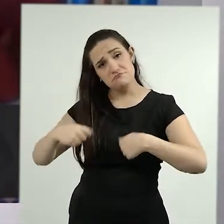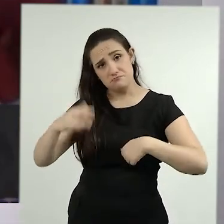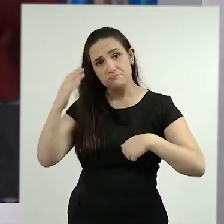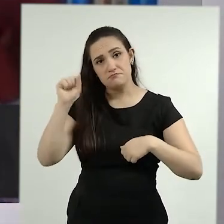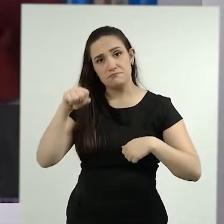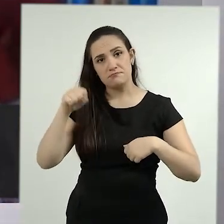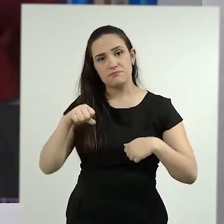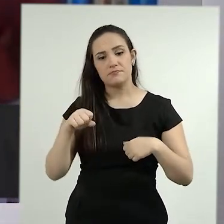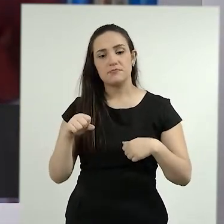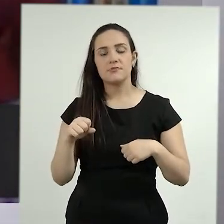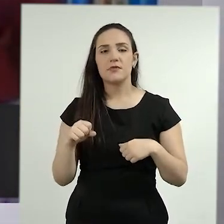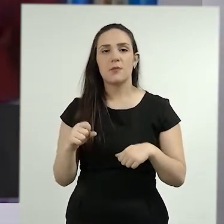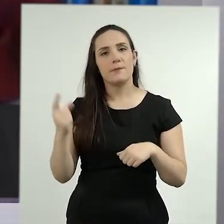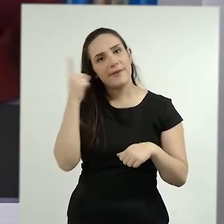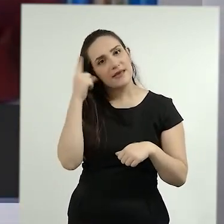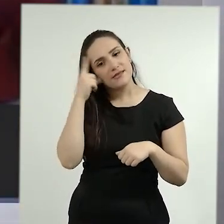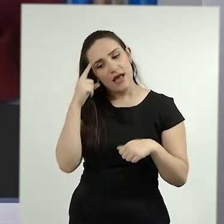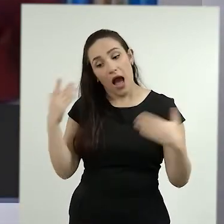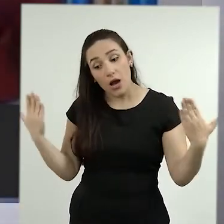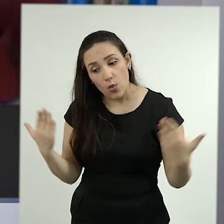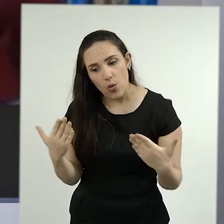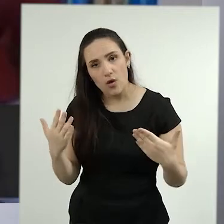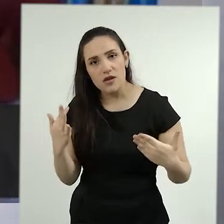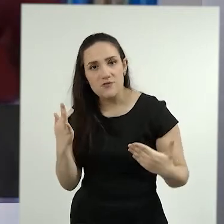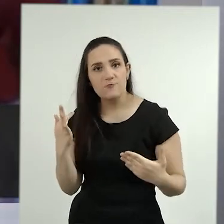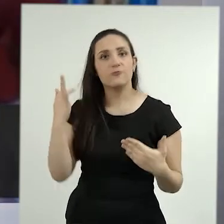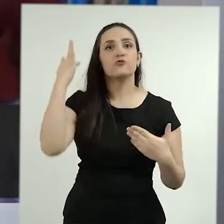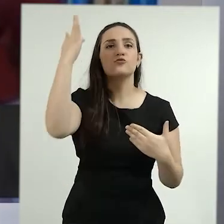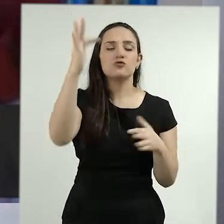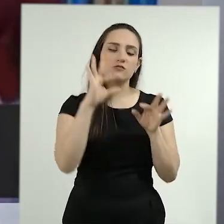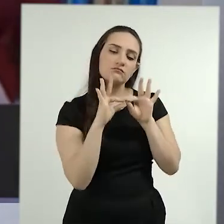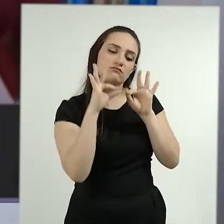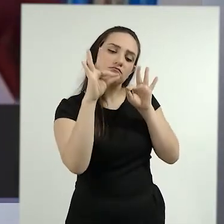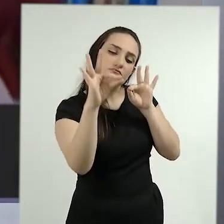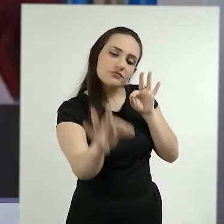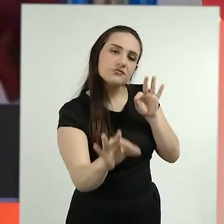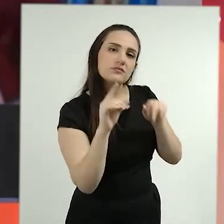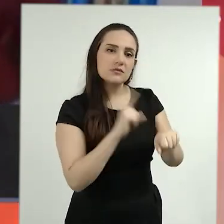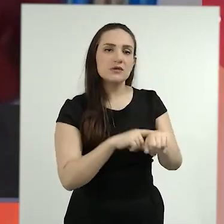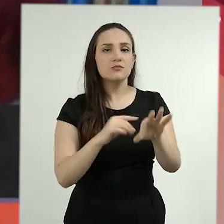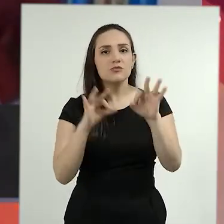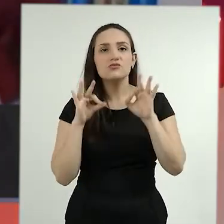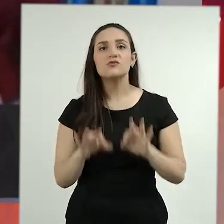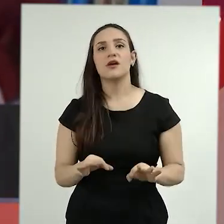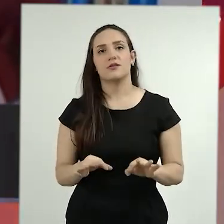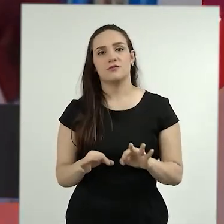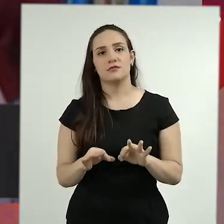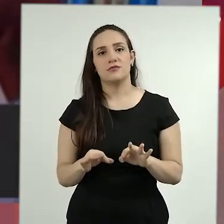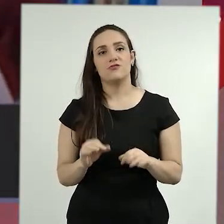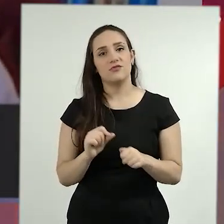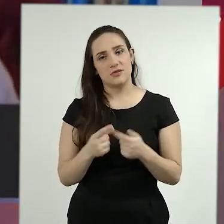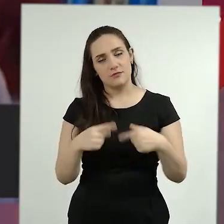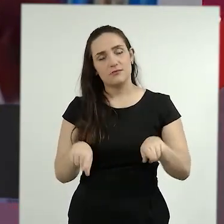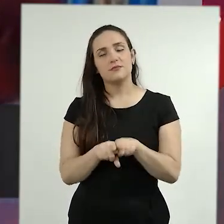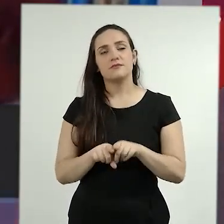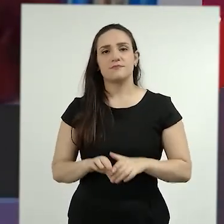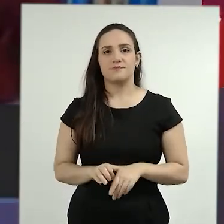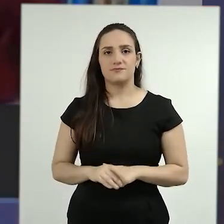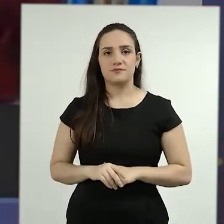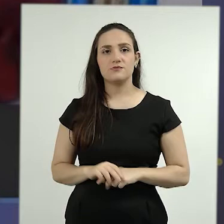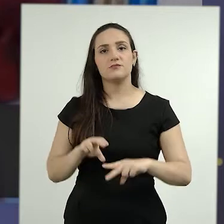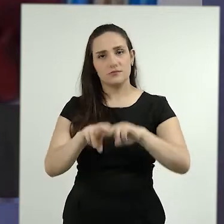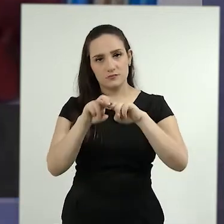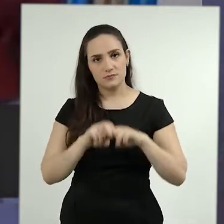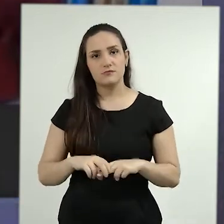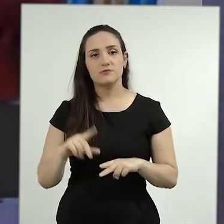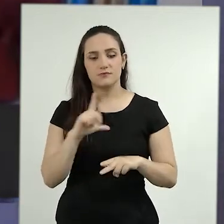resultados, desses dados que nós temos em curto, médio e longo prazo, e que são submetidos aos órgãos públicos também, e aí, a partir disso,